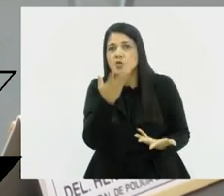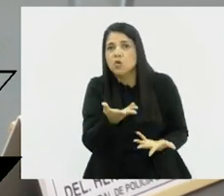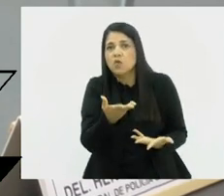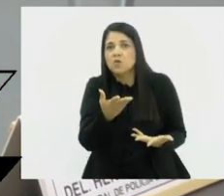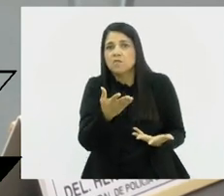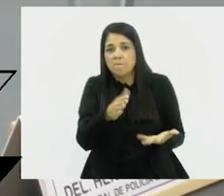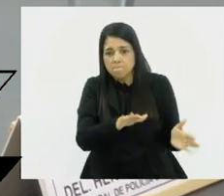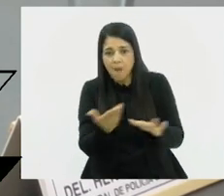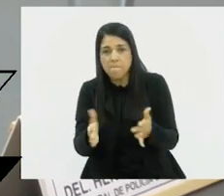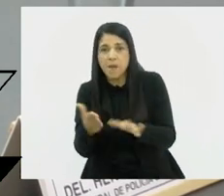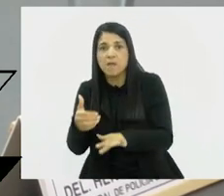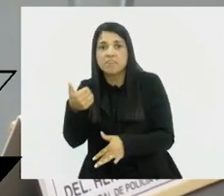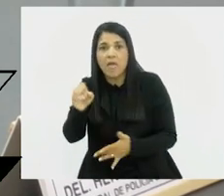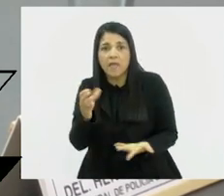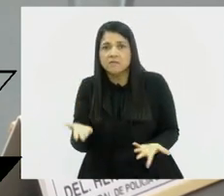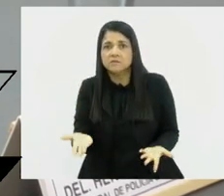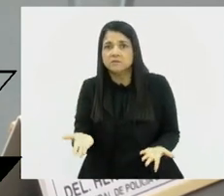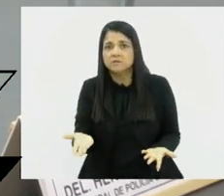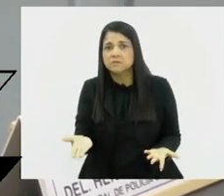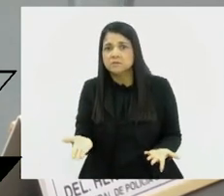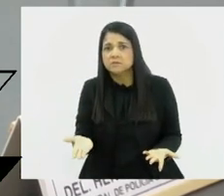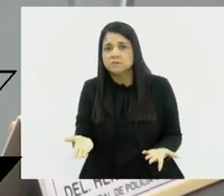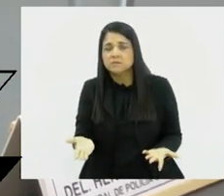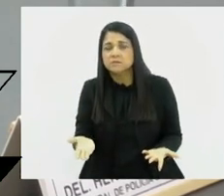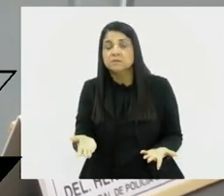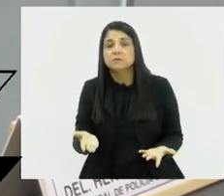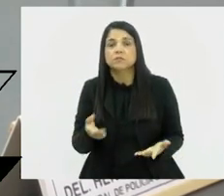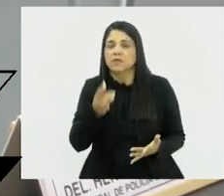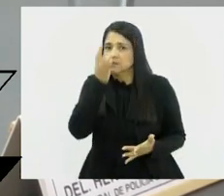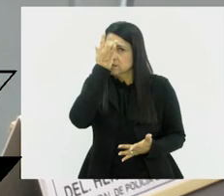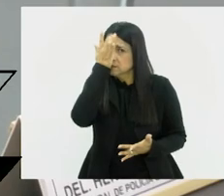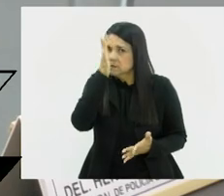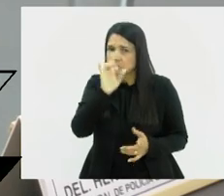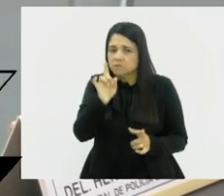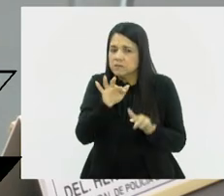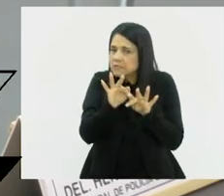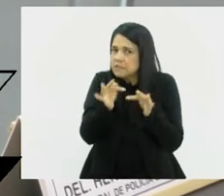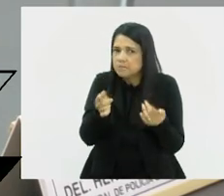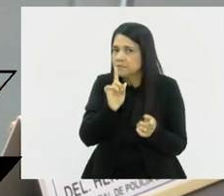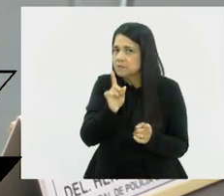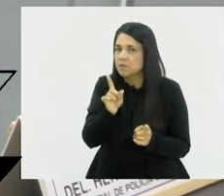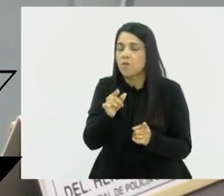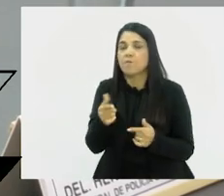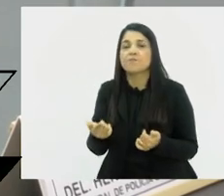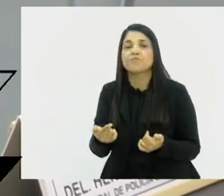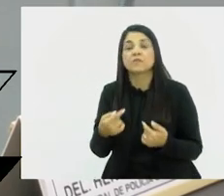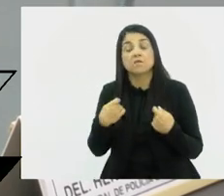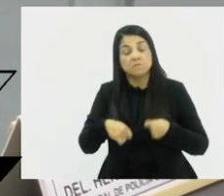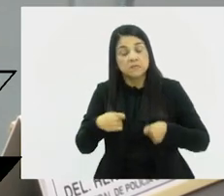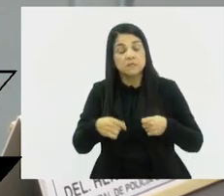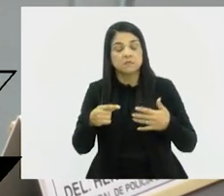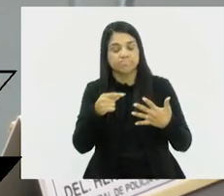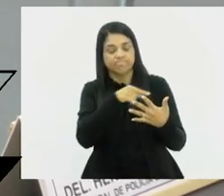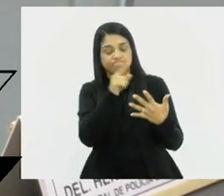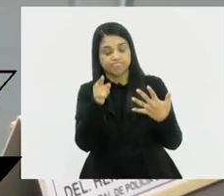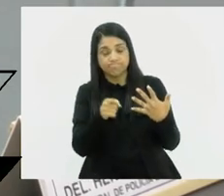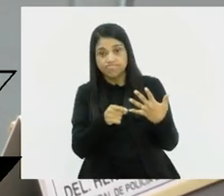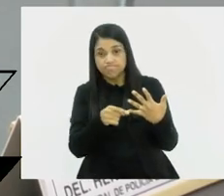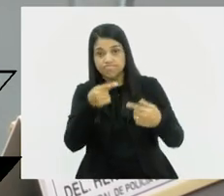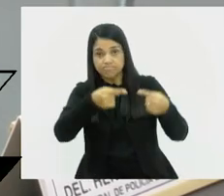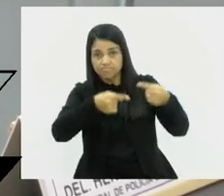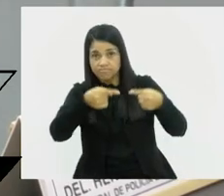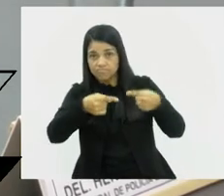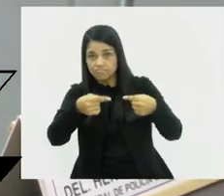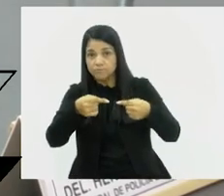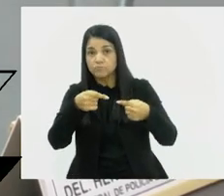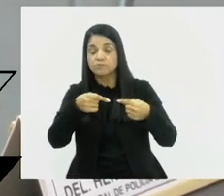Então, não é tão simples assim. E num outro aspecto, por último, que eu gostaria de colocar para trazer a debate aqui, é a questão assim,